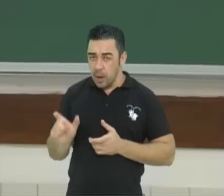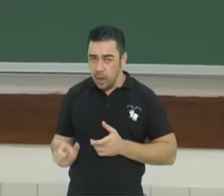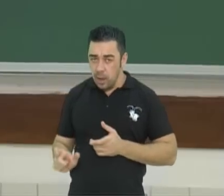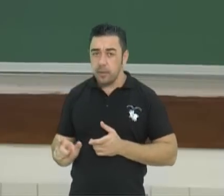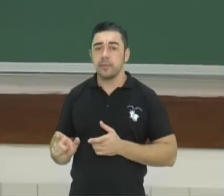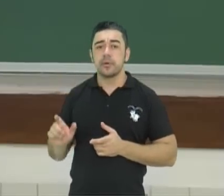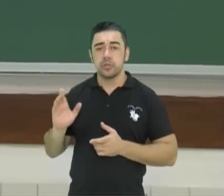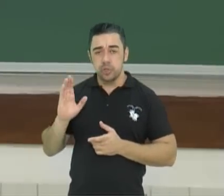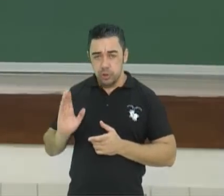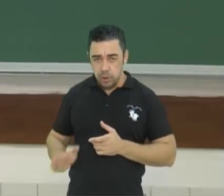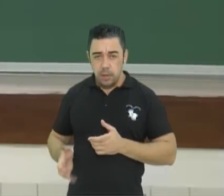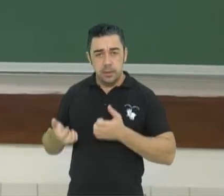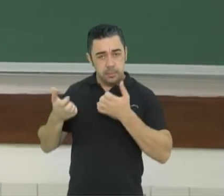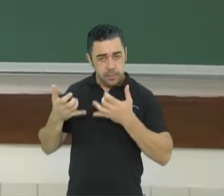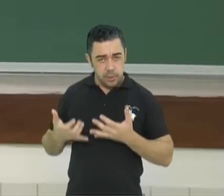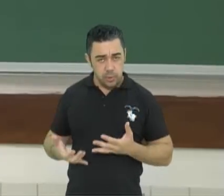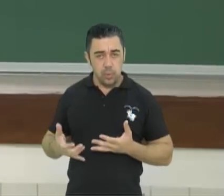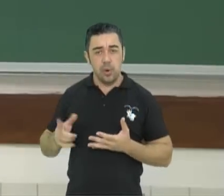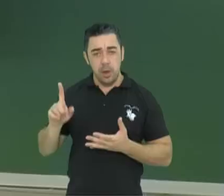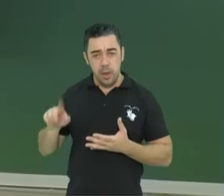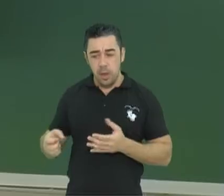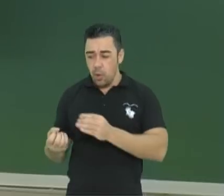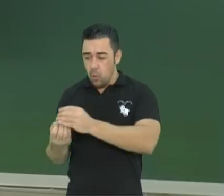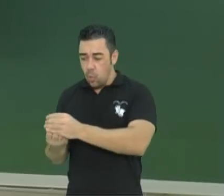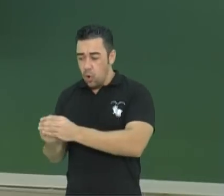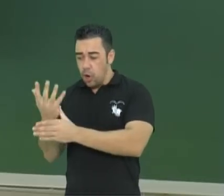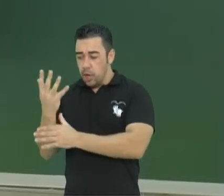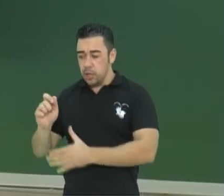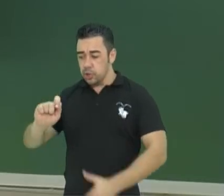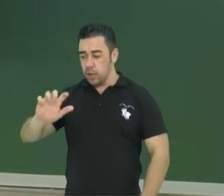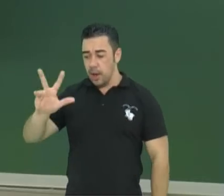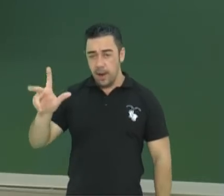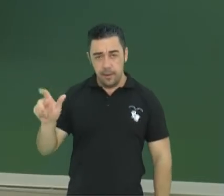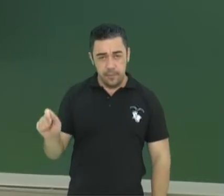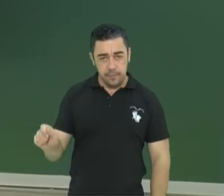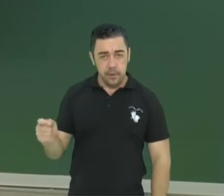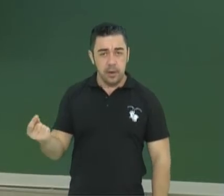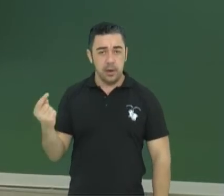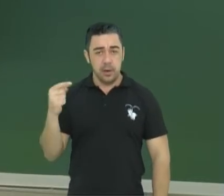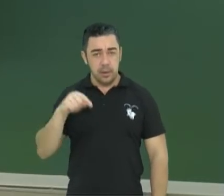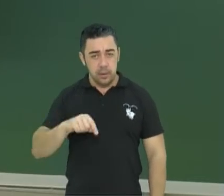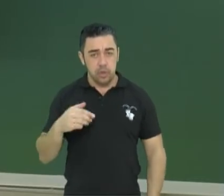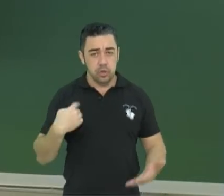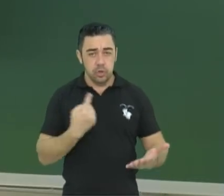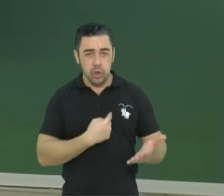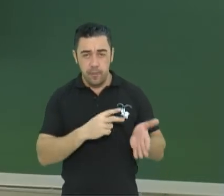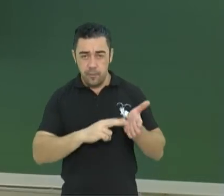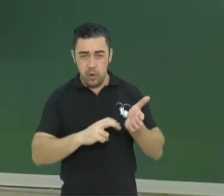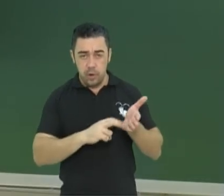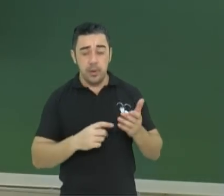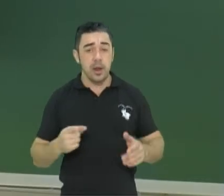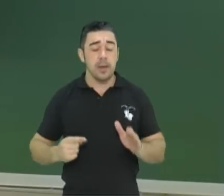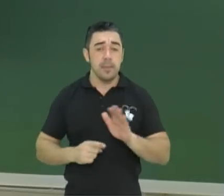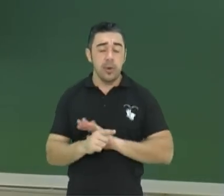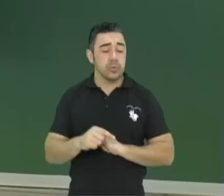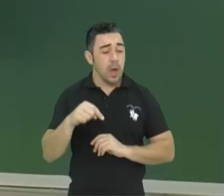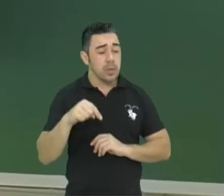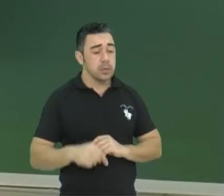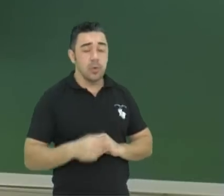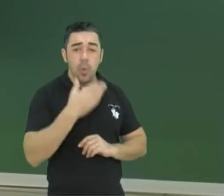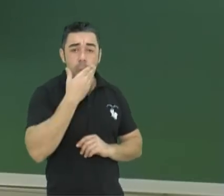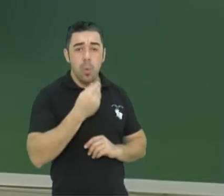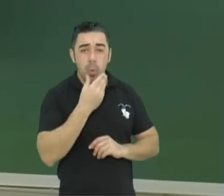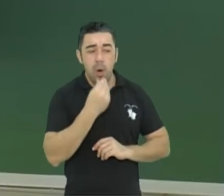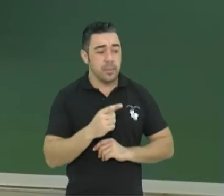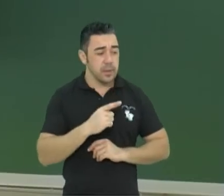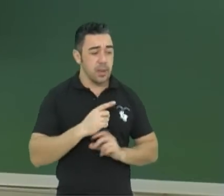aqui ditas de origem africana que hoje estão inseridas no nosso vocabulário, vejam que ele fala aqui onde estão os homens há um grande leilão,